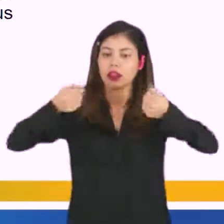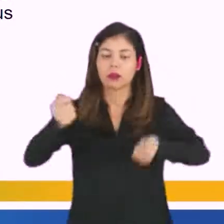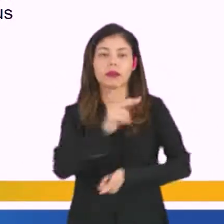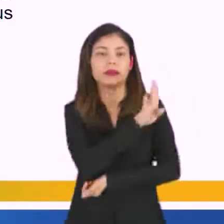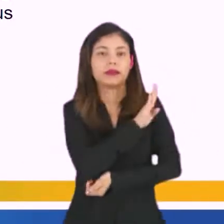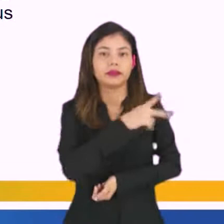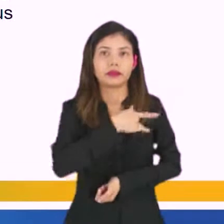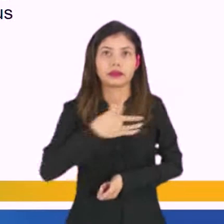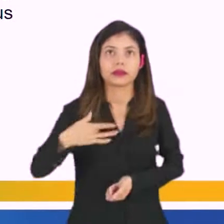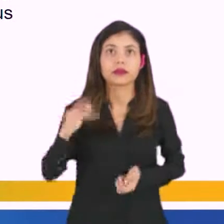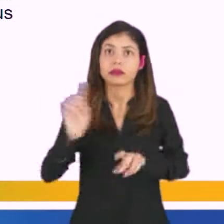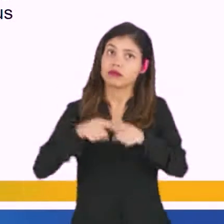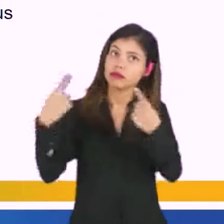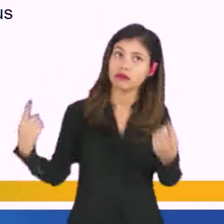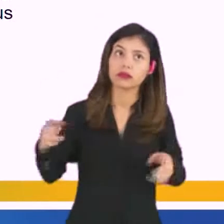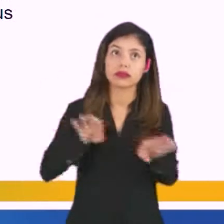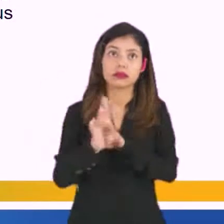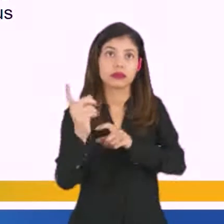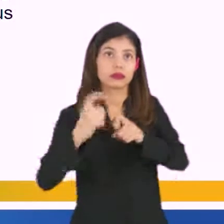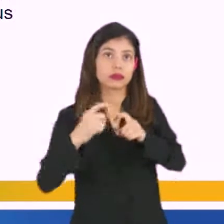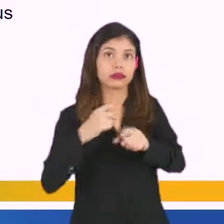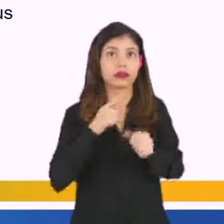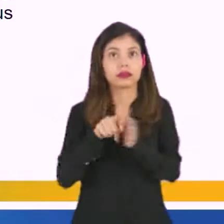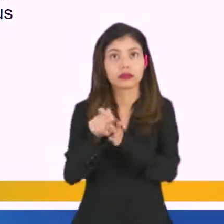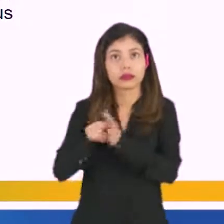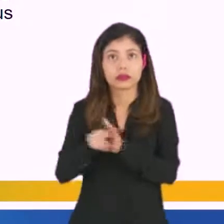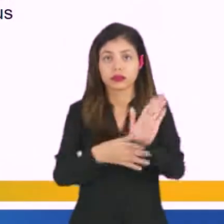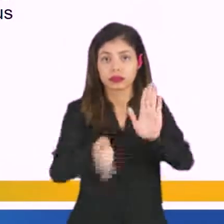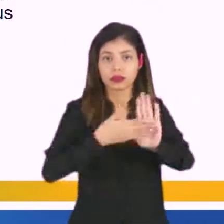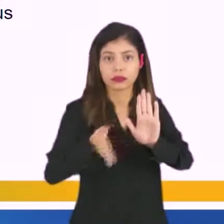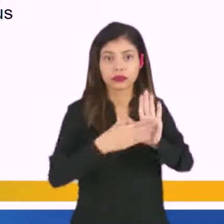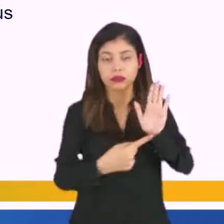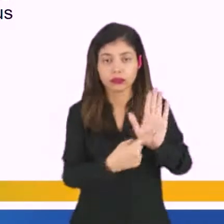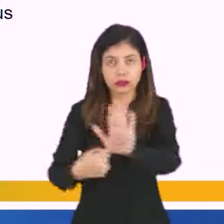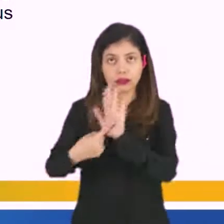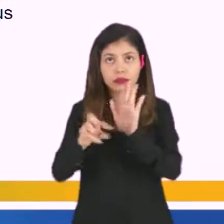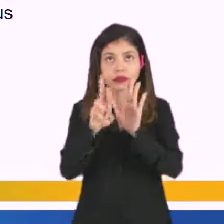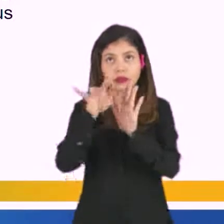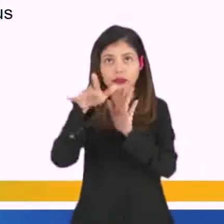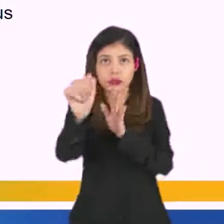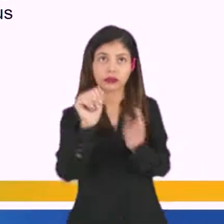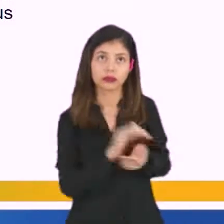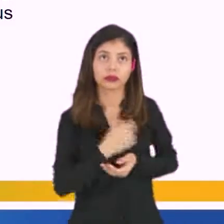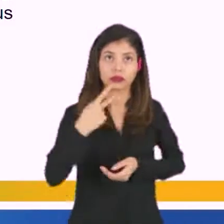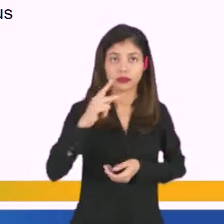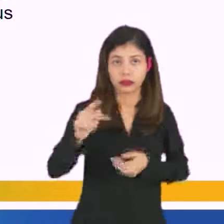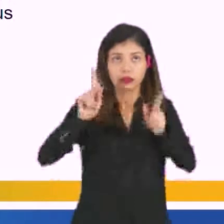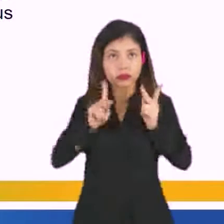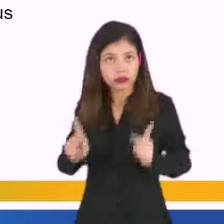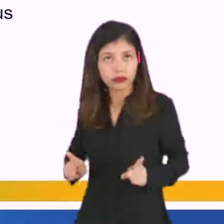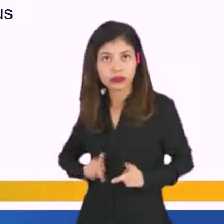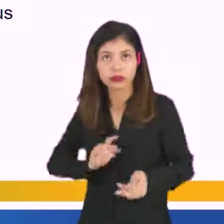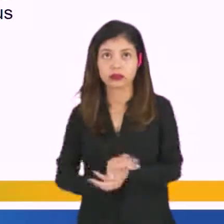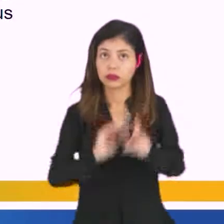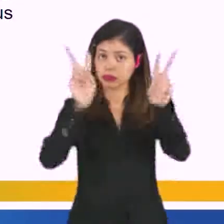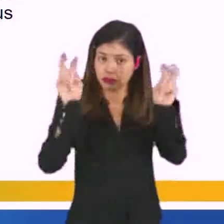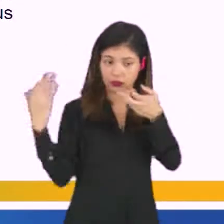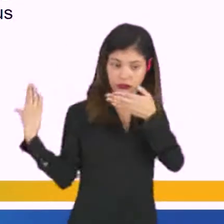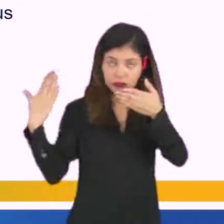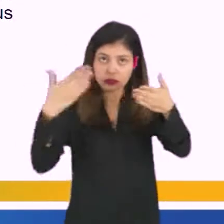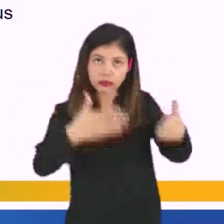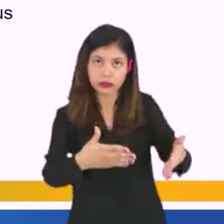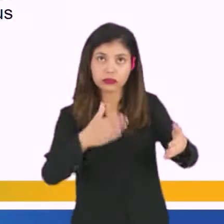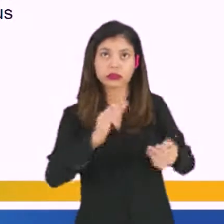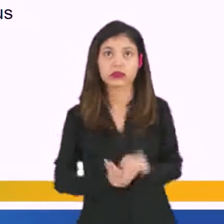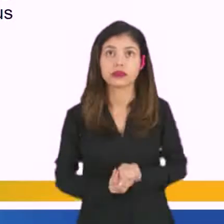que ela seja médica e tenha pesquisas comprovando a racionalidade de seus comportamentos. Nesse